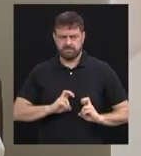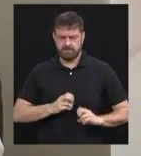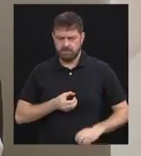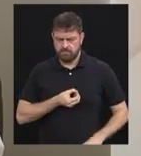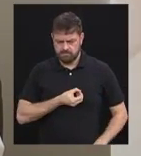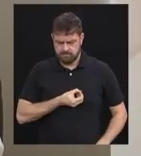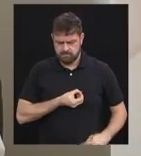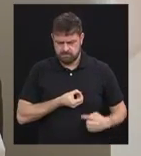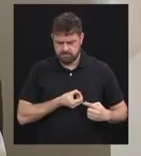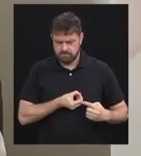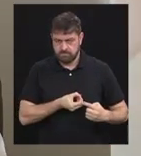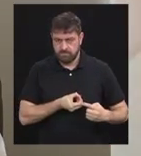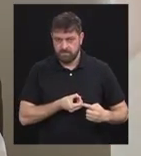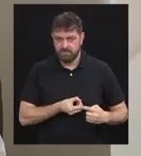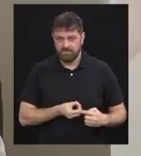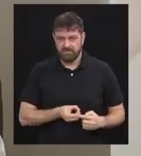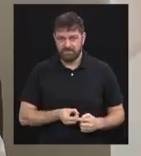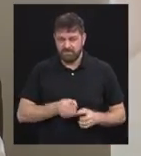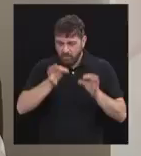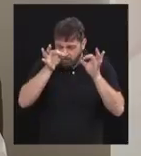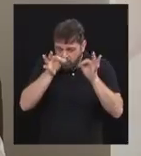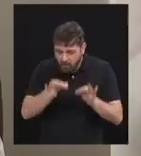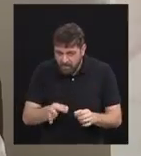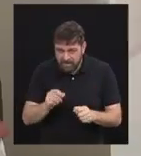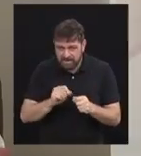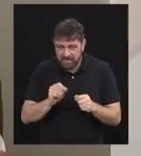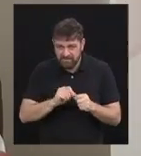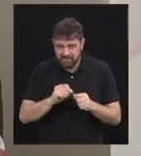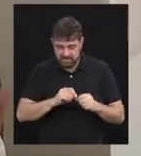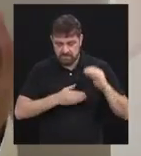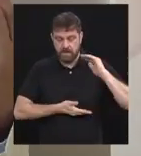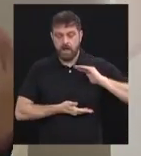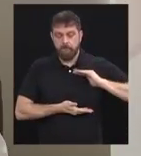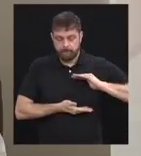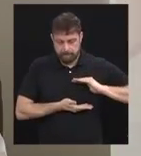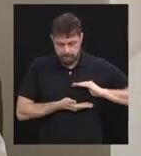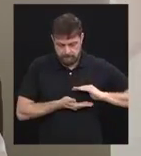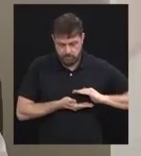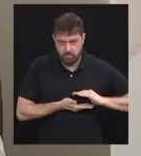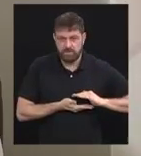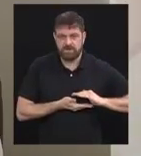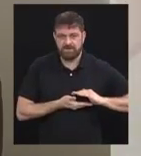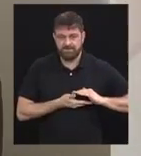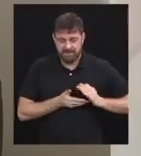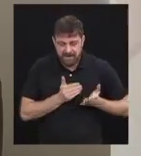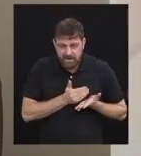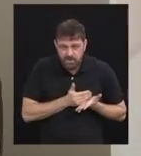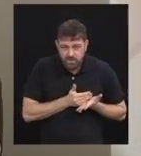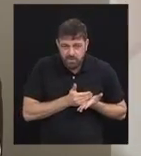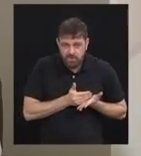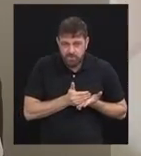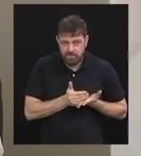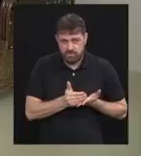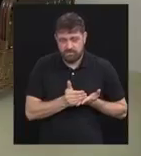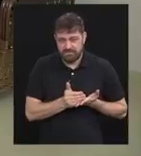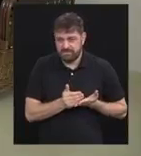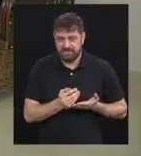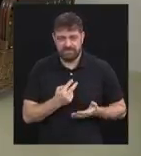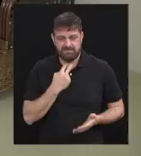através do autoexame. O ideal é se detectar o tumor pela mamografia, um exame ainda não palpável.